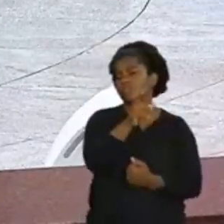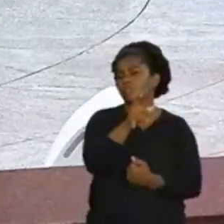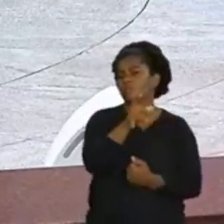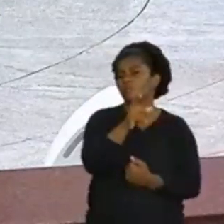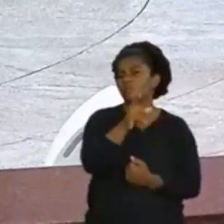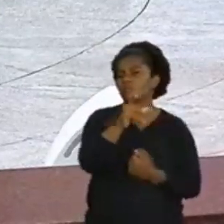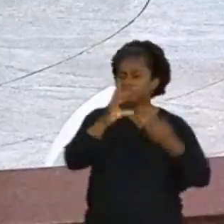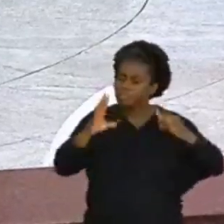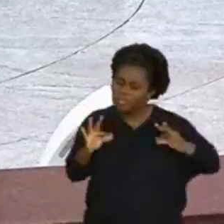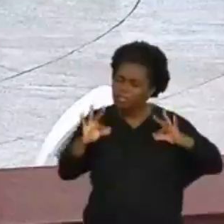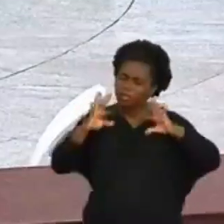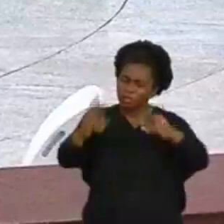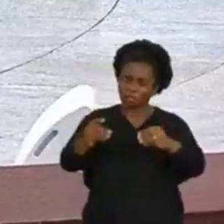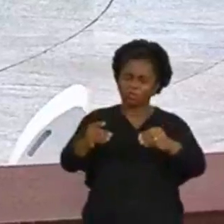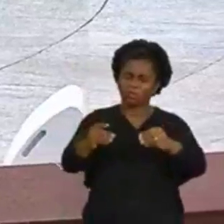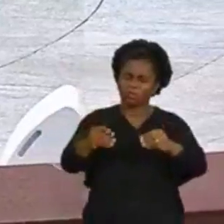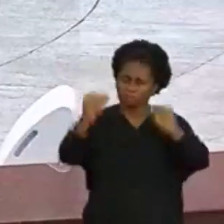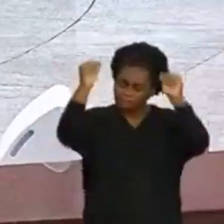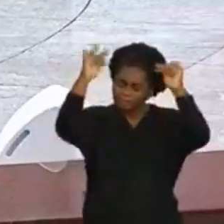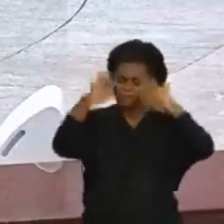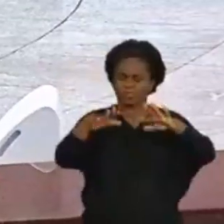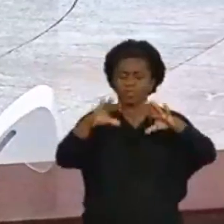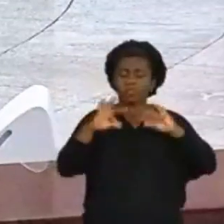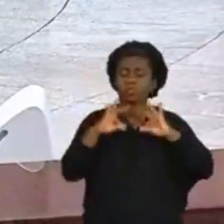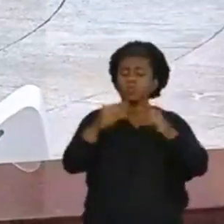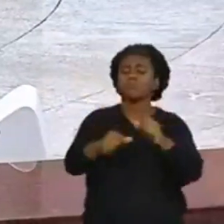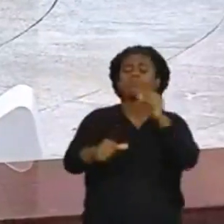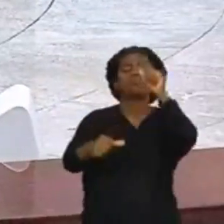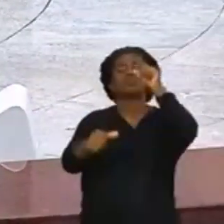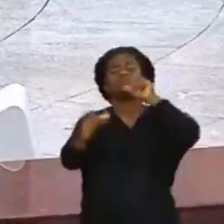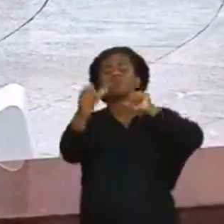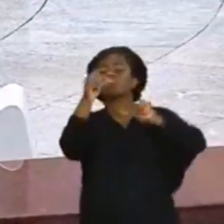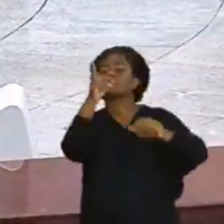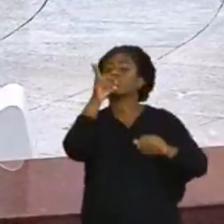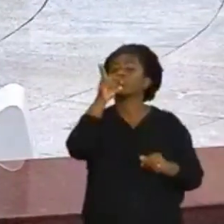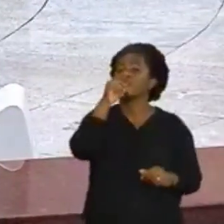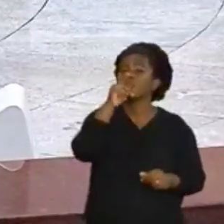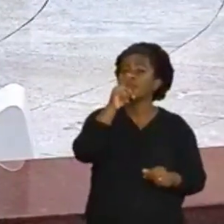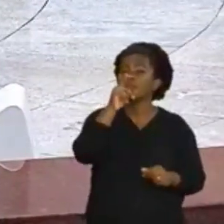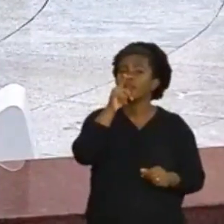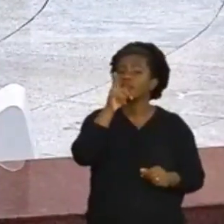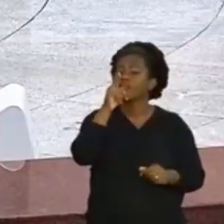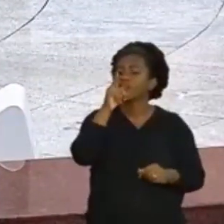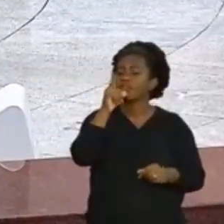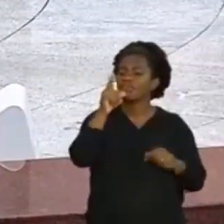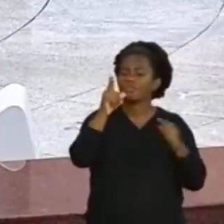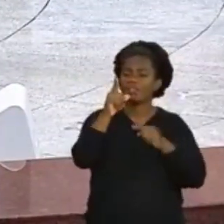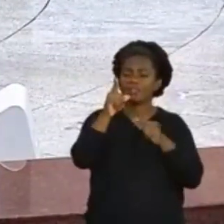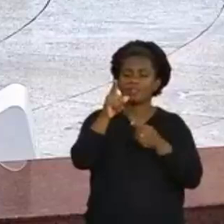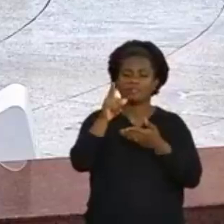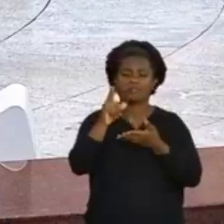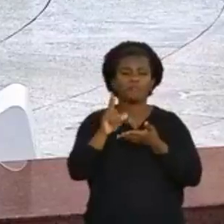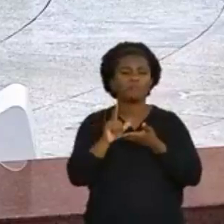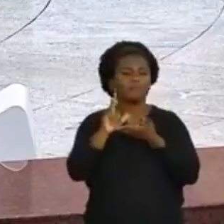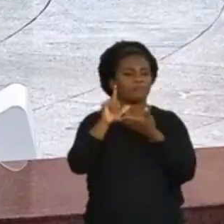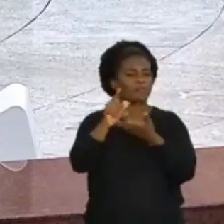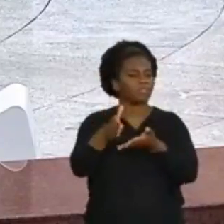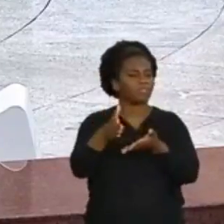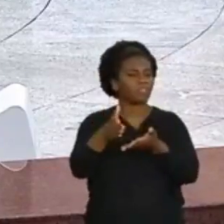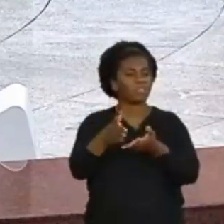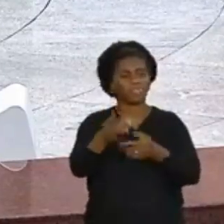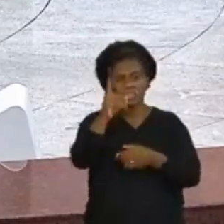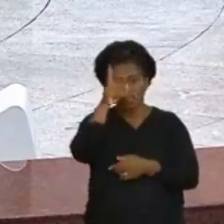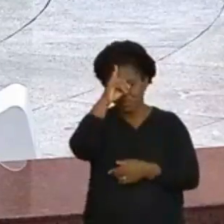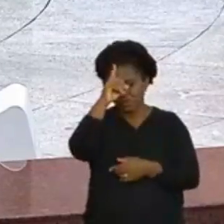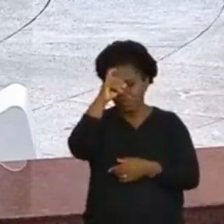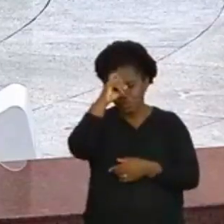todos abençoados, todos que beberem dessa água. Essa água vai chegar nos hospitais, nas